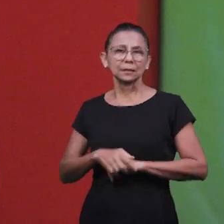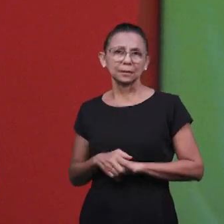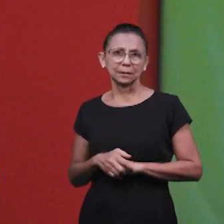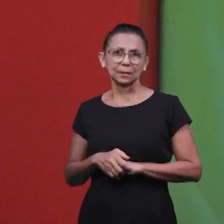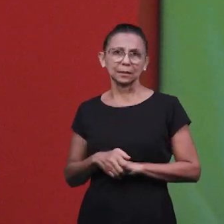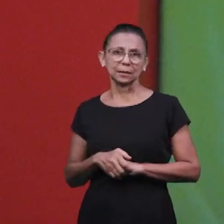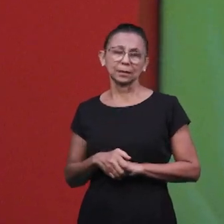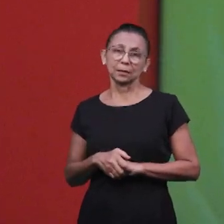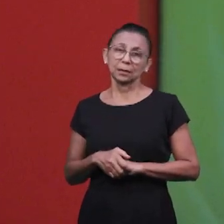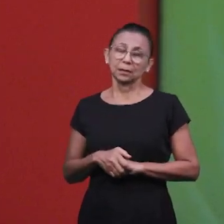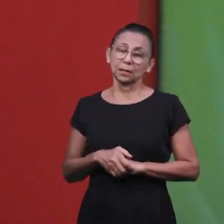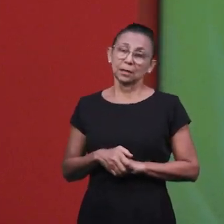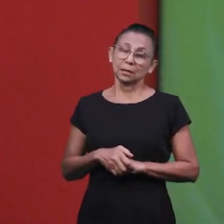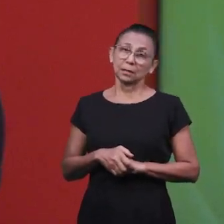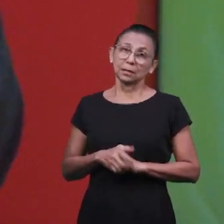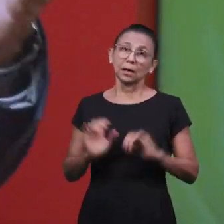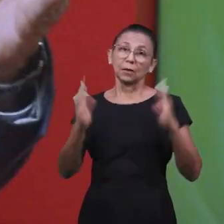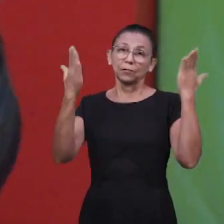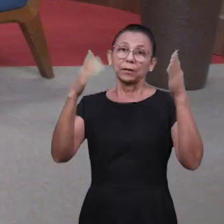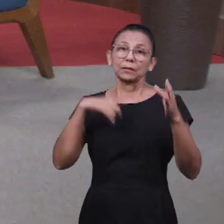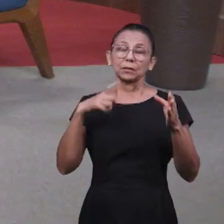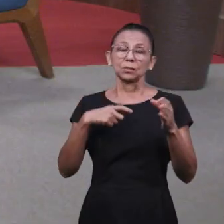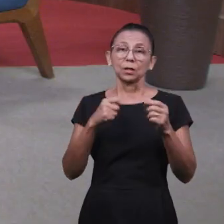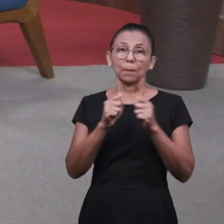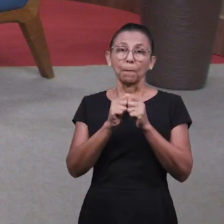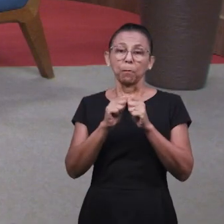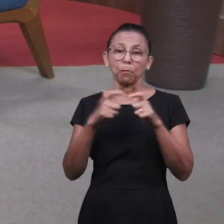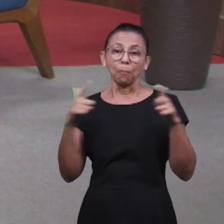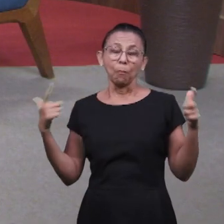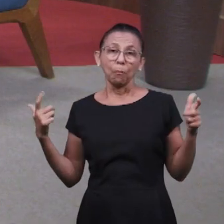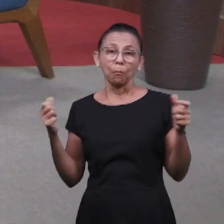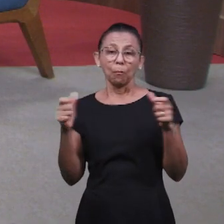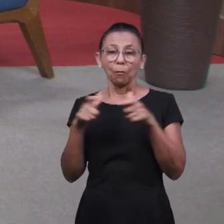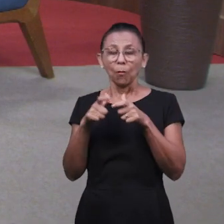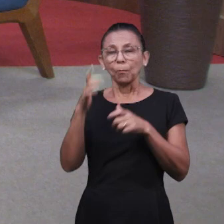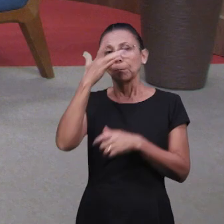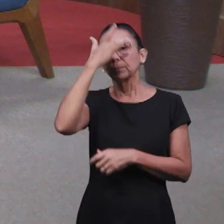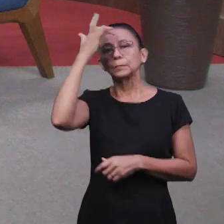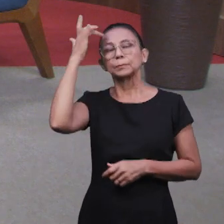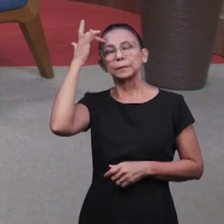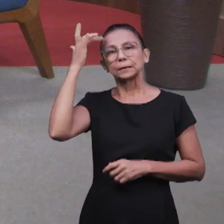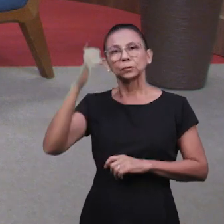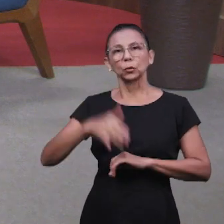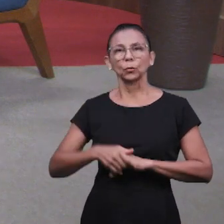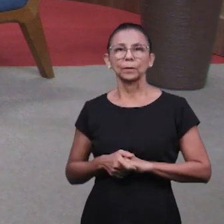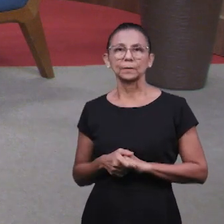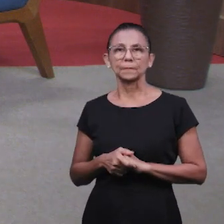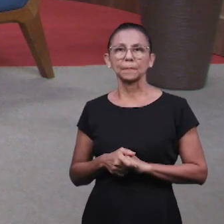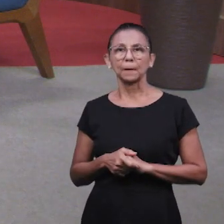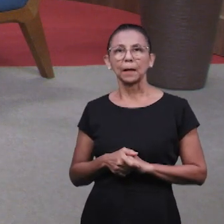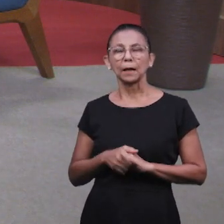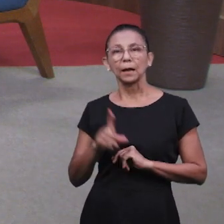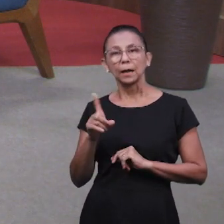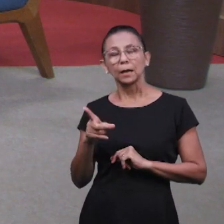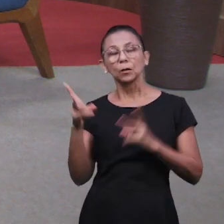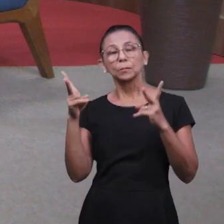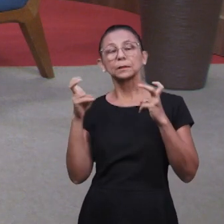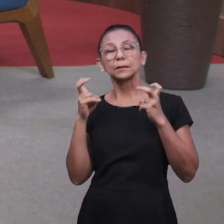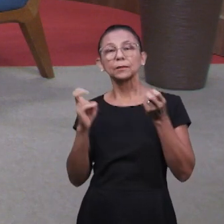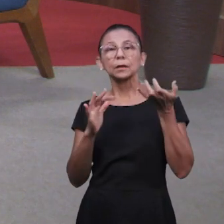Através da luz das candeias. O pastor Gideoti até explicou isso na Escola Bíblica Dominical, domingo. Porque não tinha energia